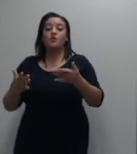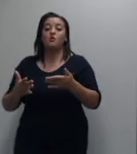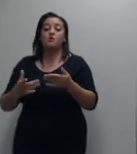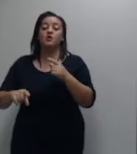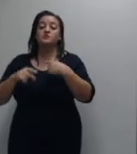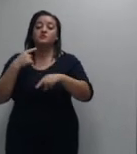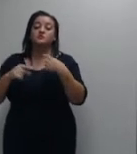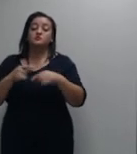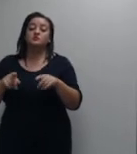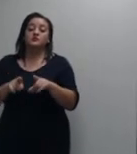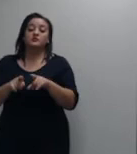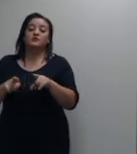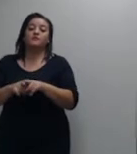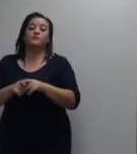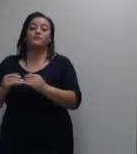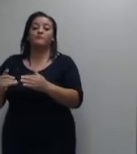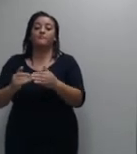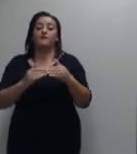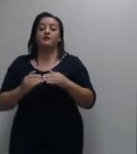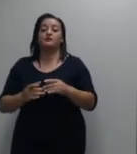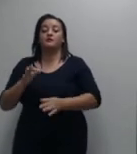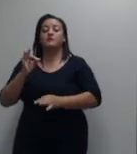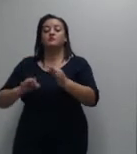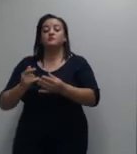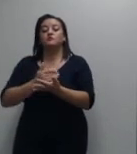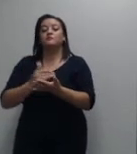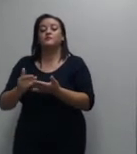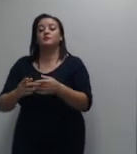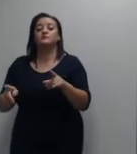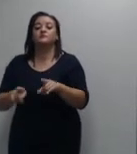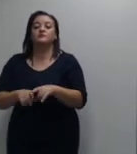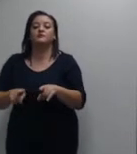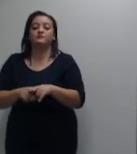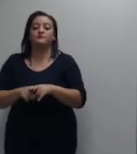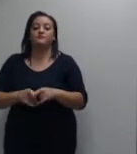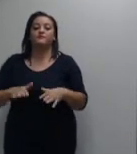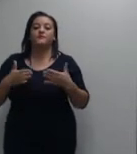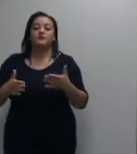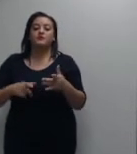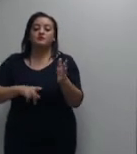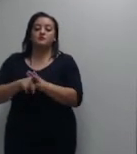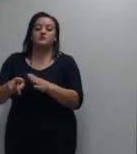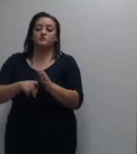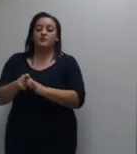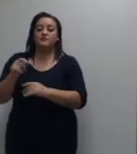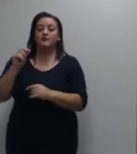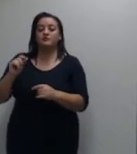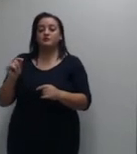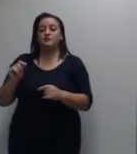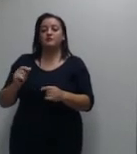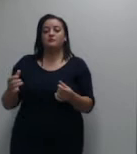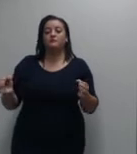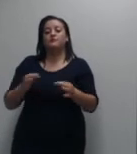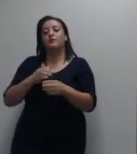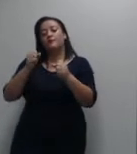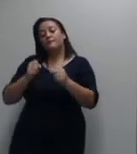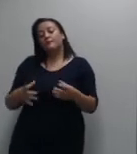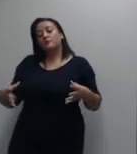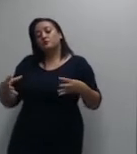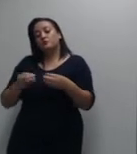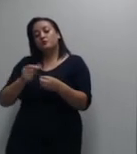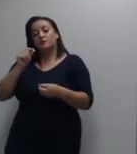discutindo perante o juiz originário não é então são questionamentos por fim pode-se concluir